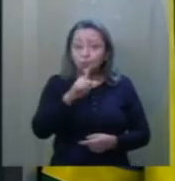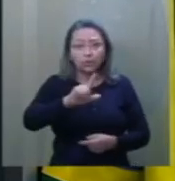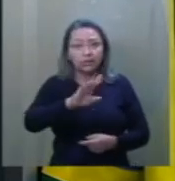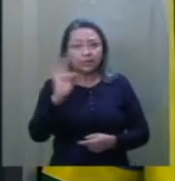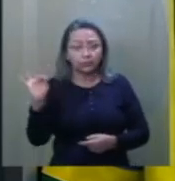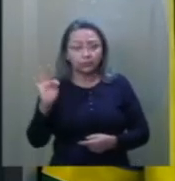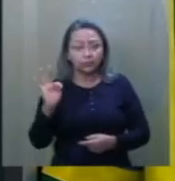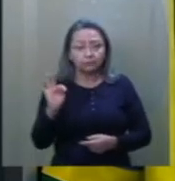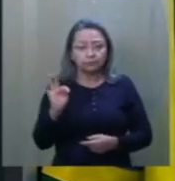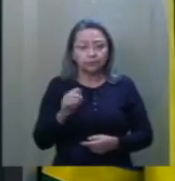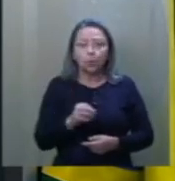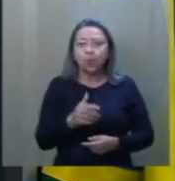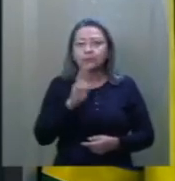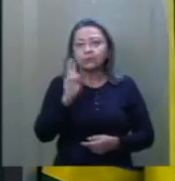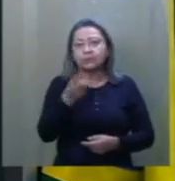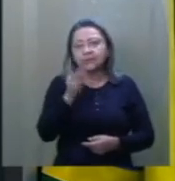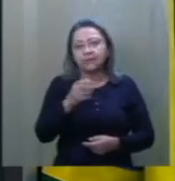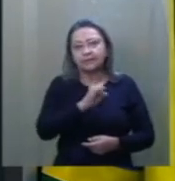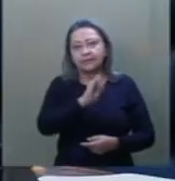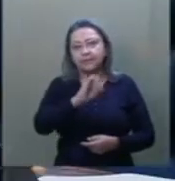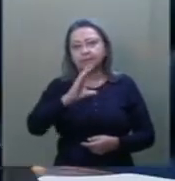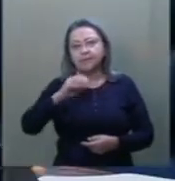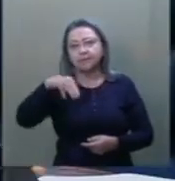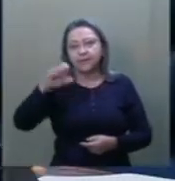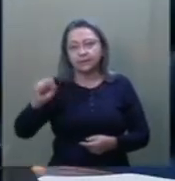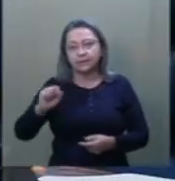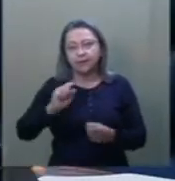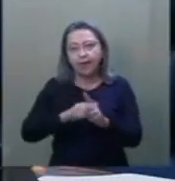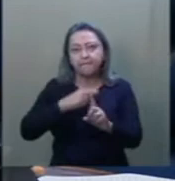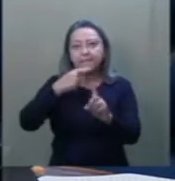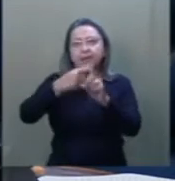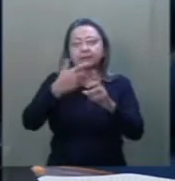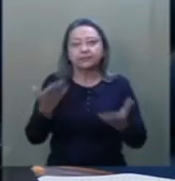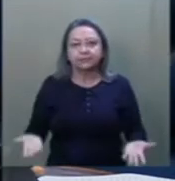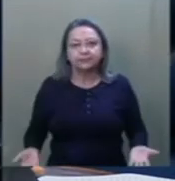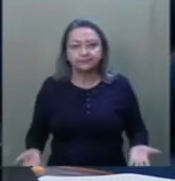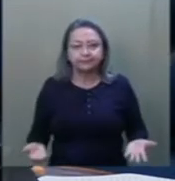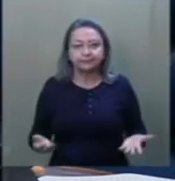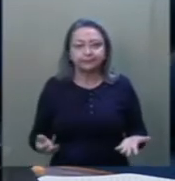R$ 2,00 de ICMS. Então eu queria